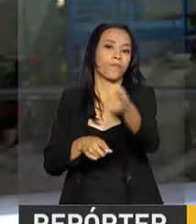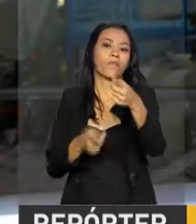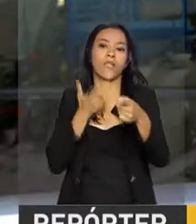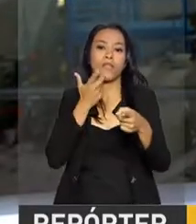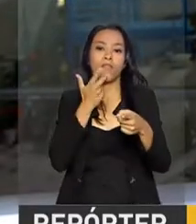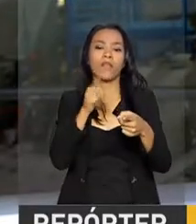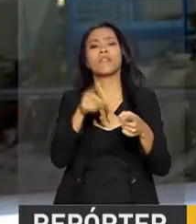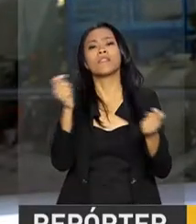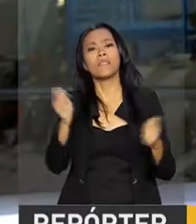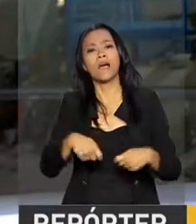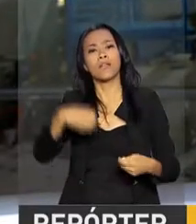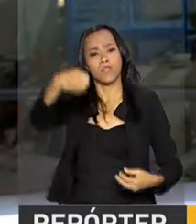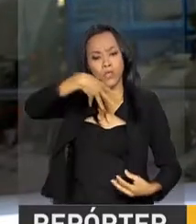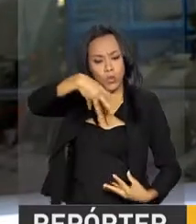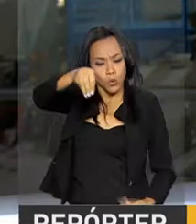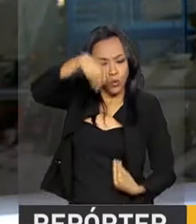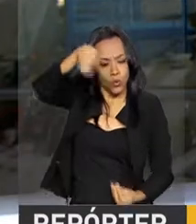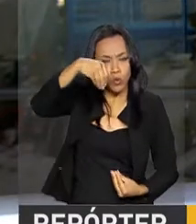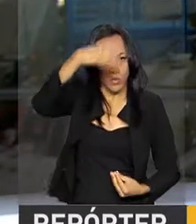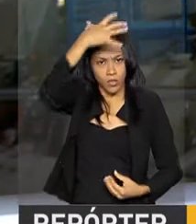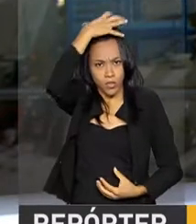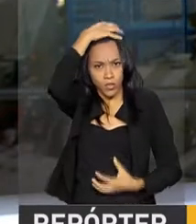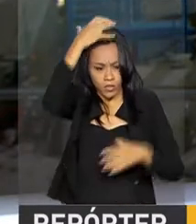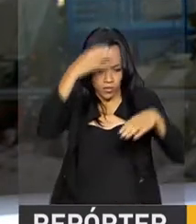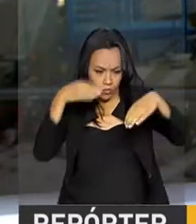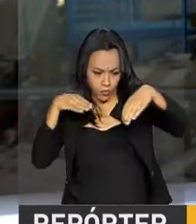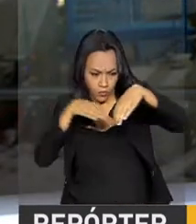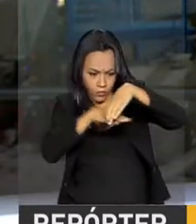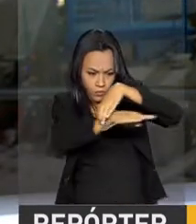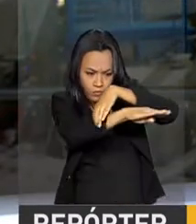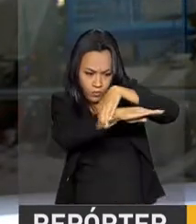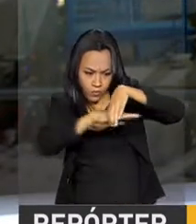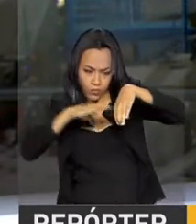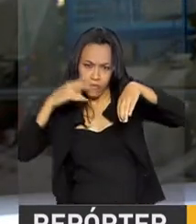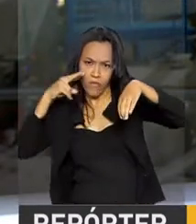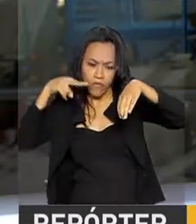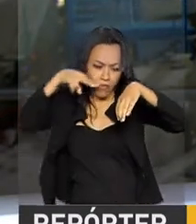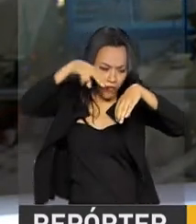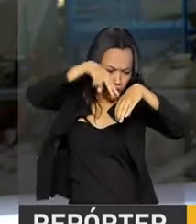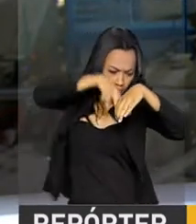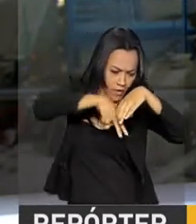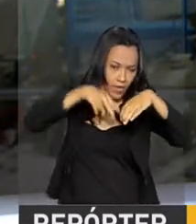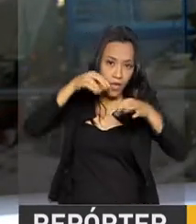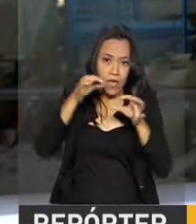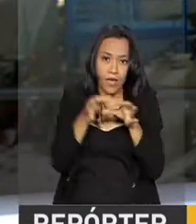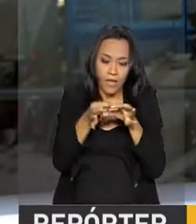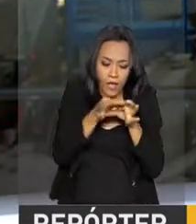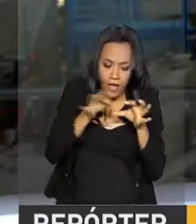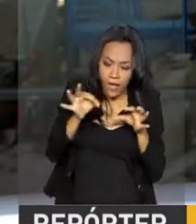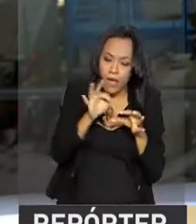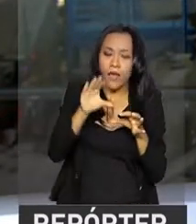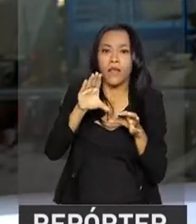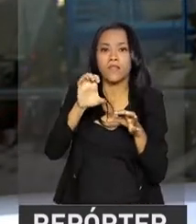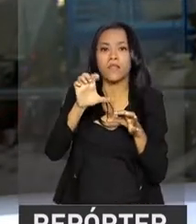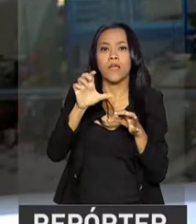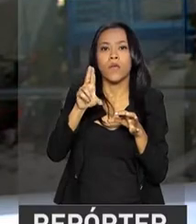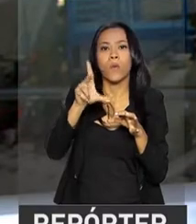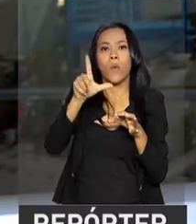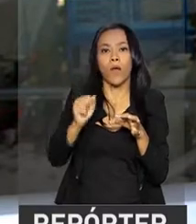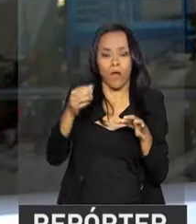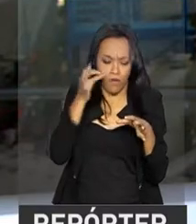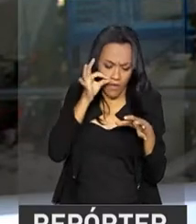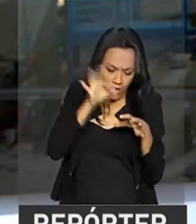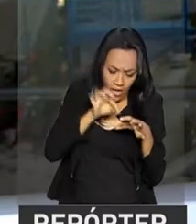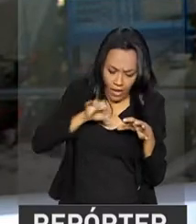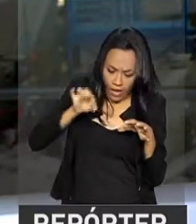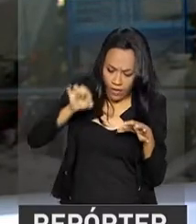faça tomografias de células, por exemplo, podendo enxergar dentro de uma célula a estrutura dos diferentes